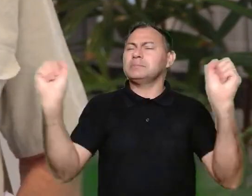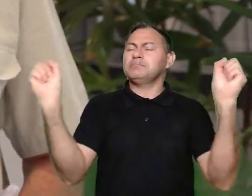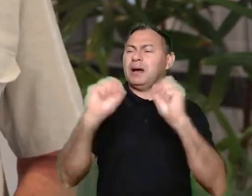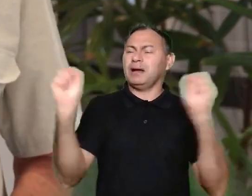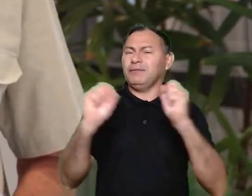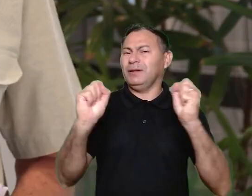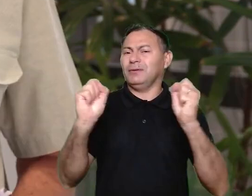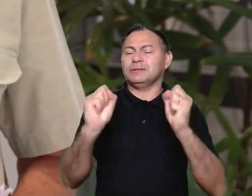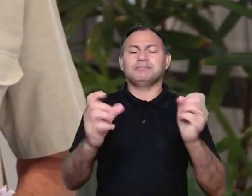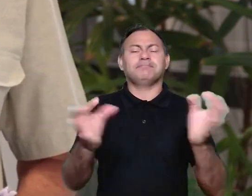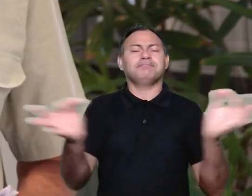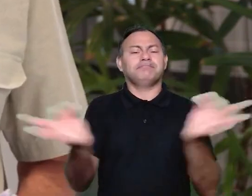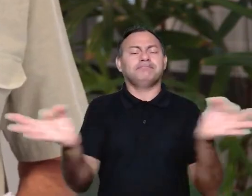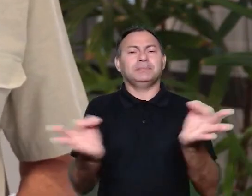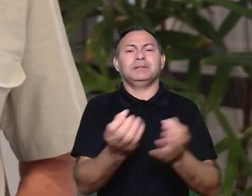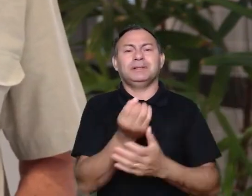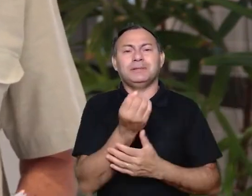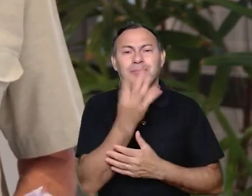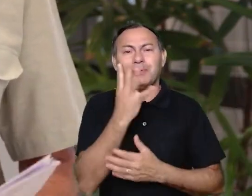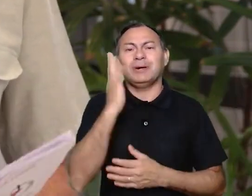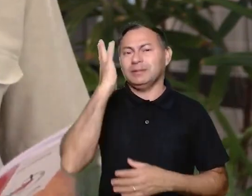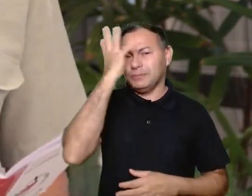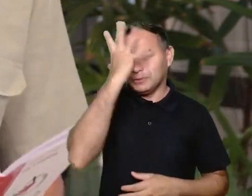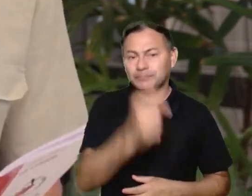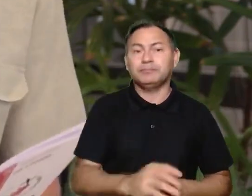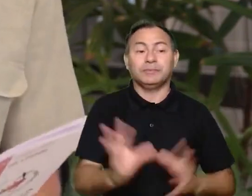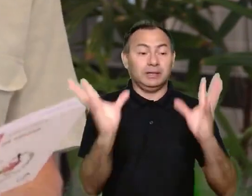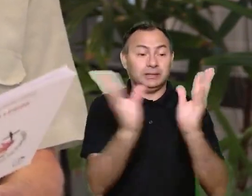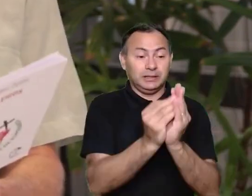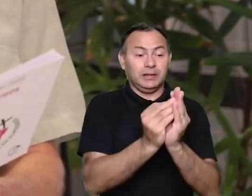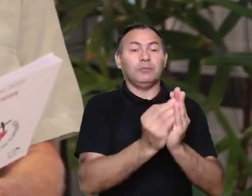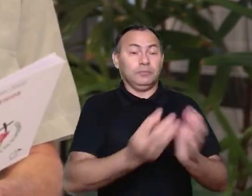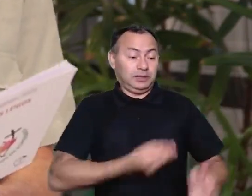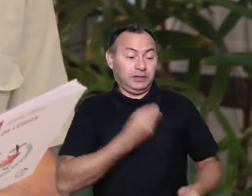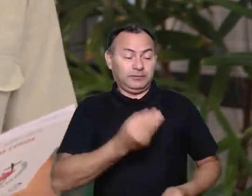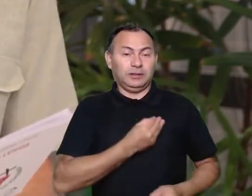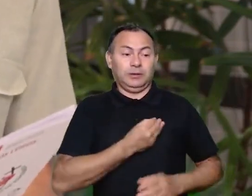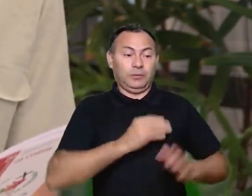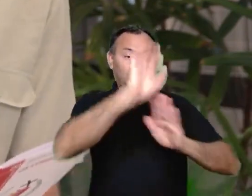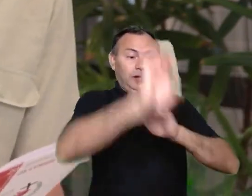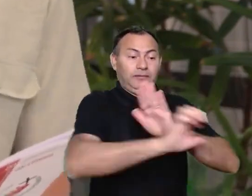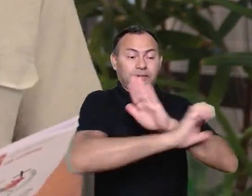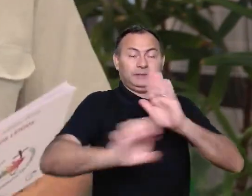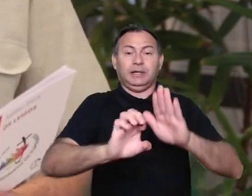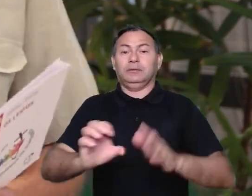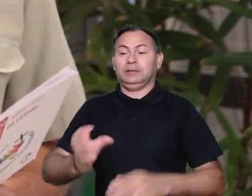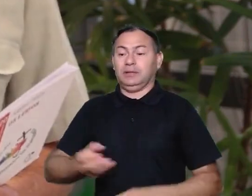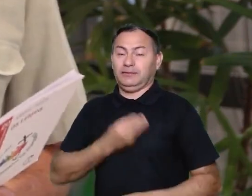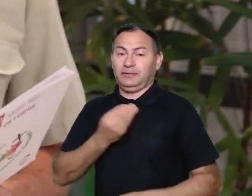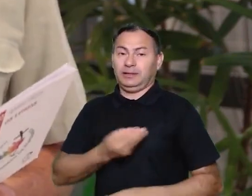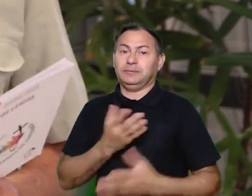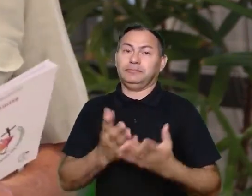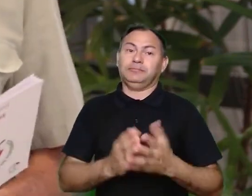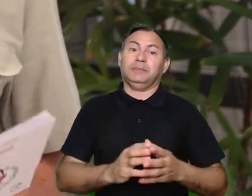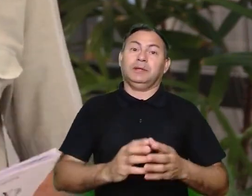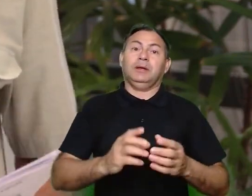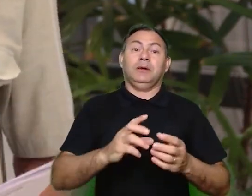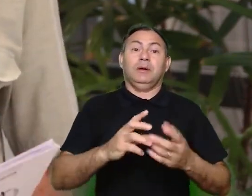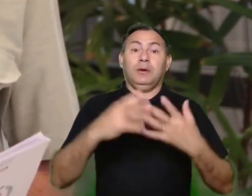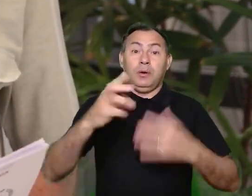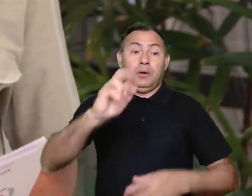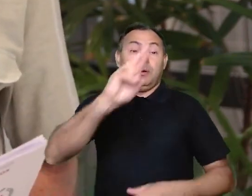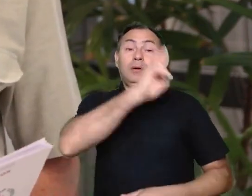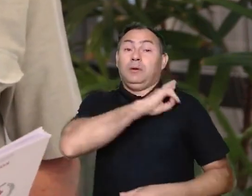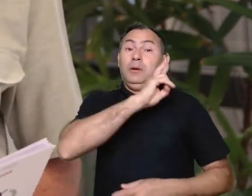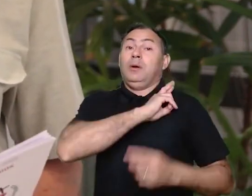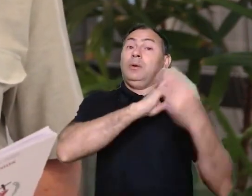mais maravilhoso e convincente. A síntese vital entre o Evangelho e a vida. Grande a